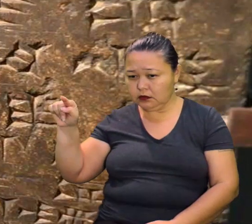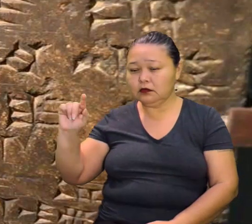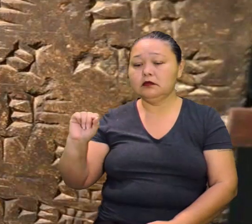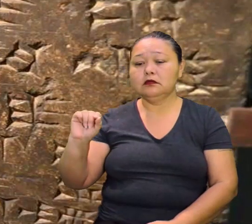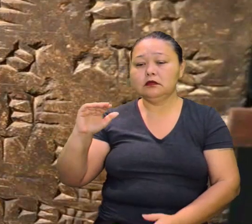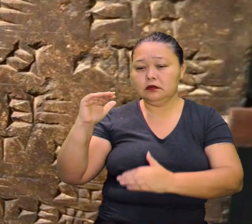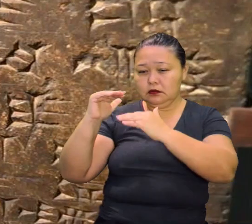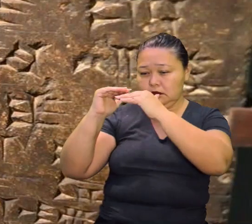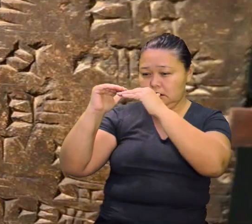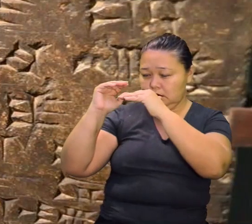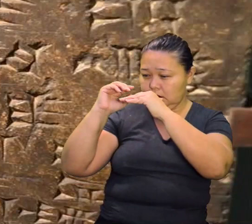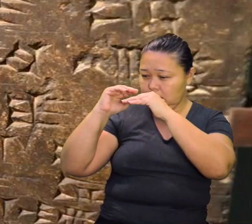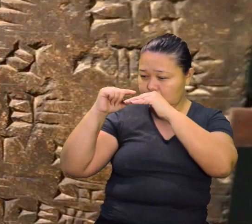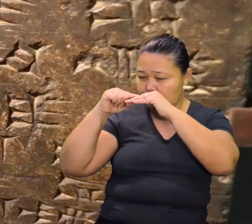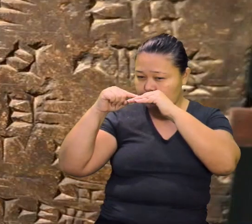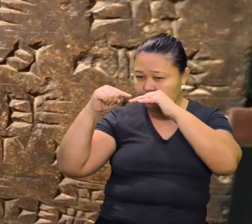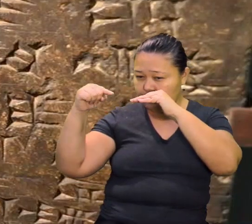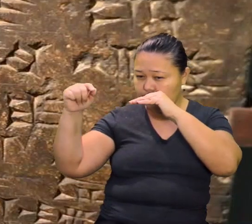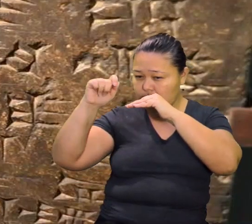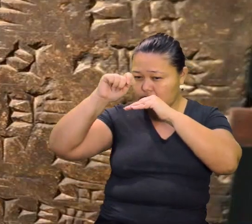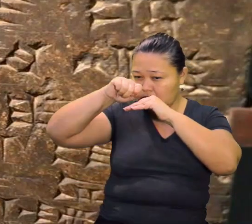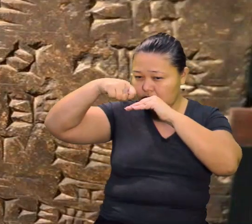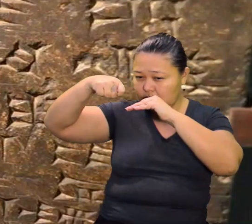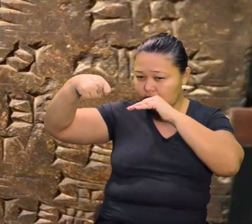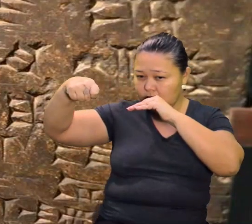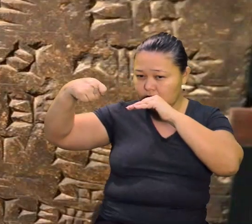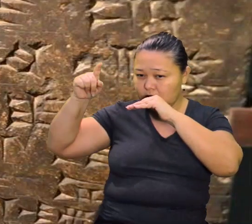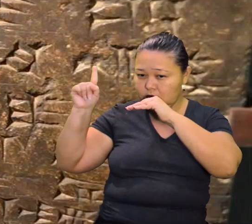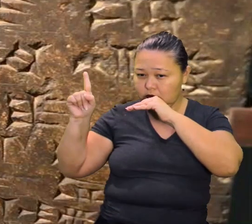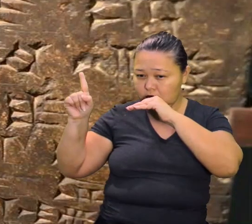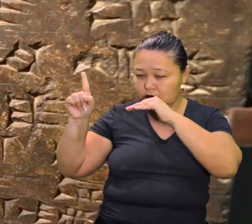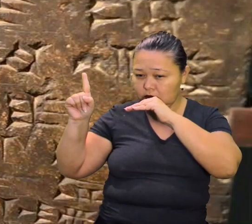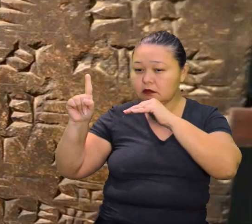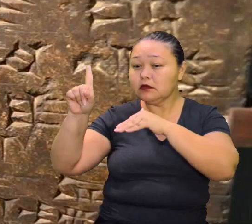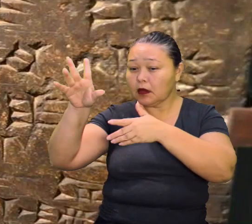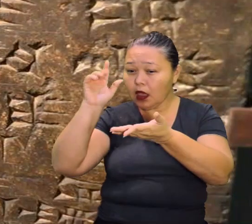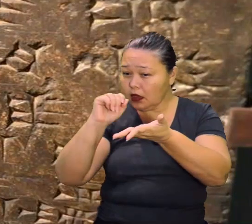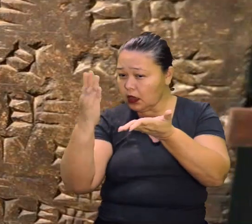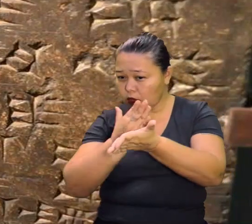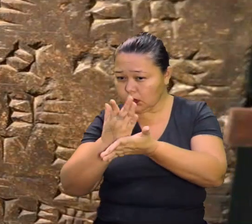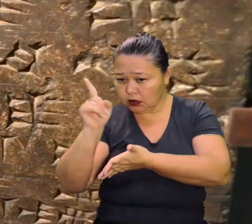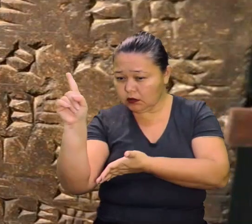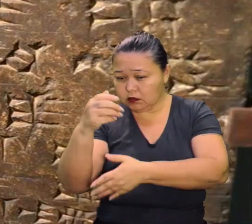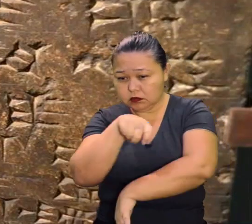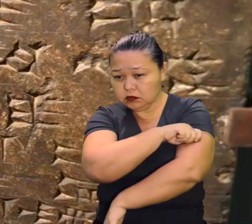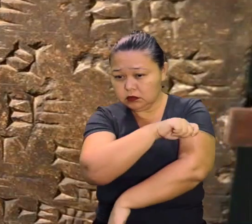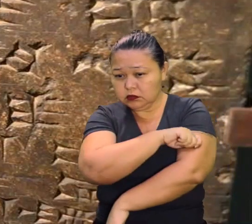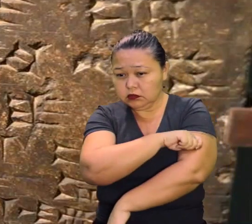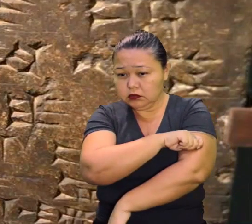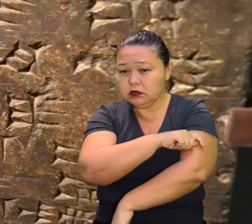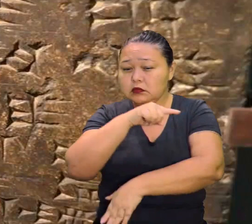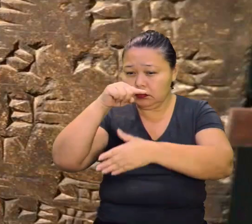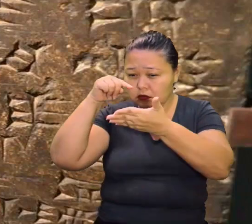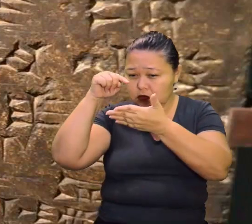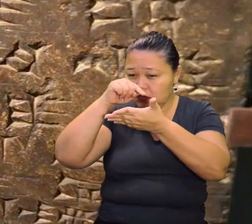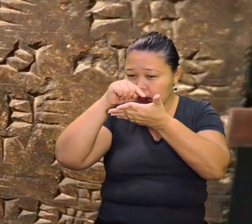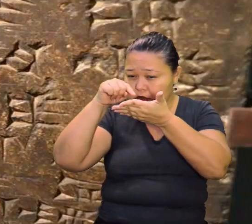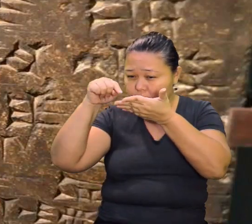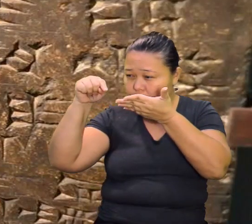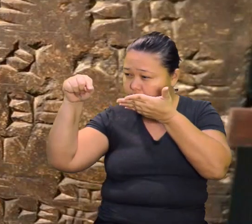o nivelamento para a escrita. Aluno, do jeito que você está com o seu caderno aí, e existe essa